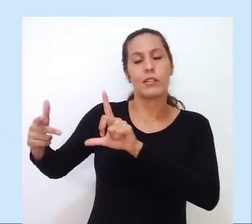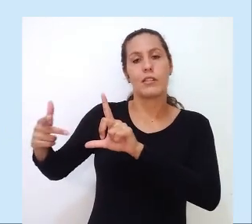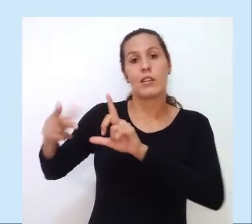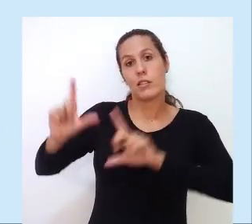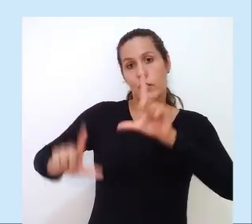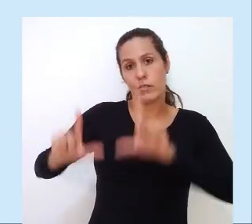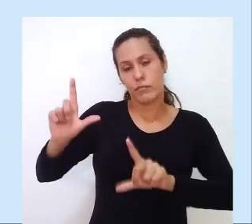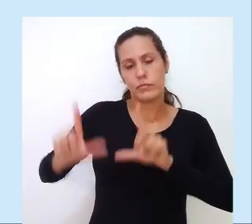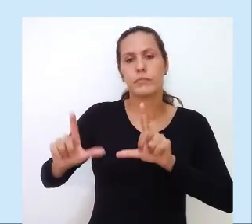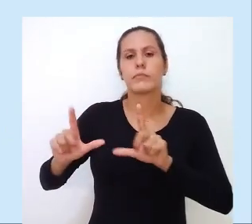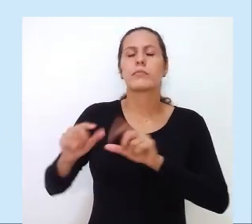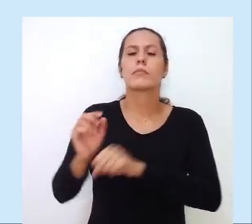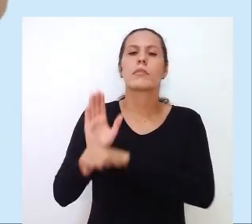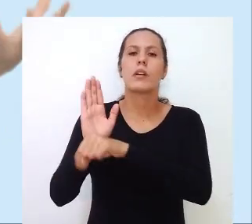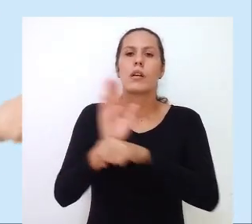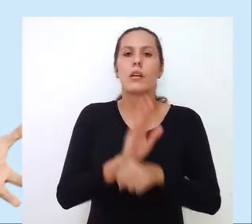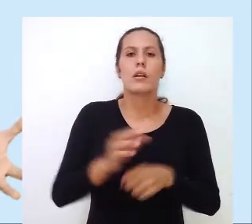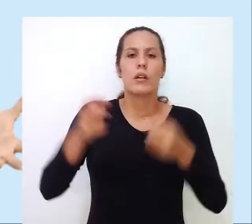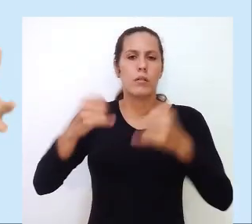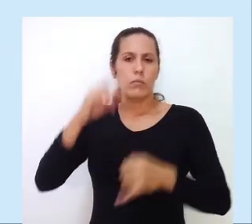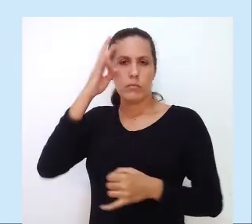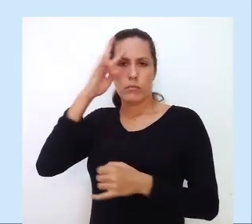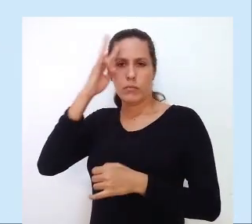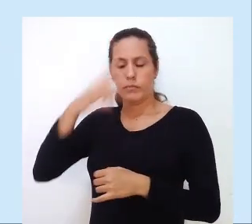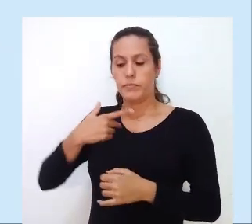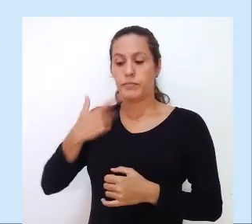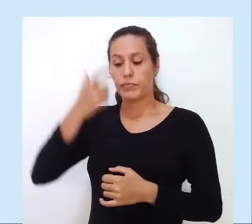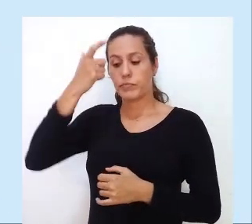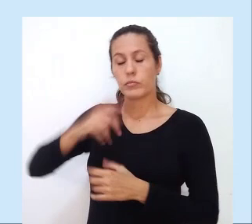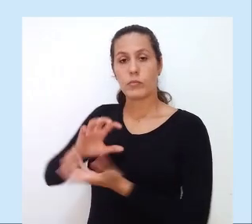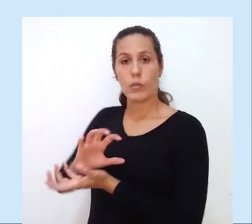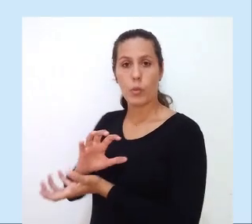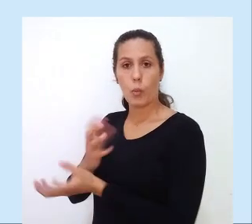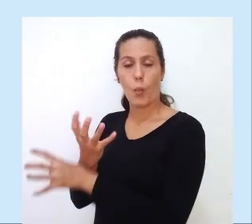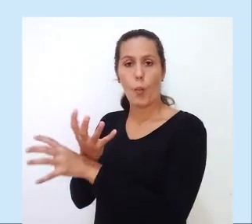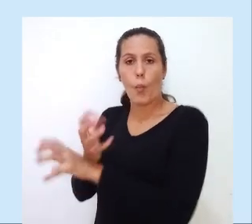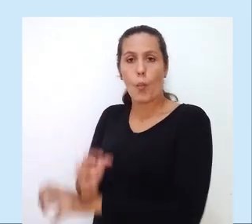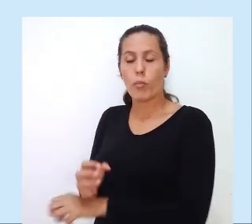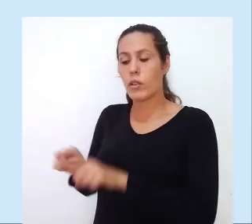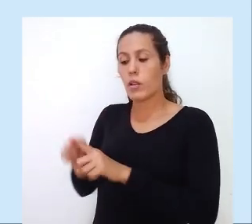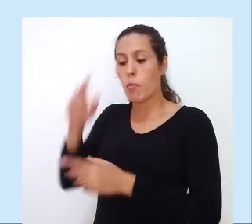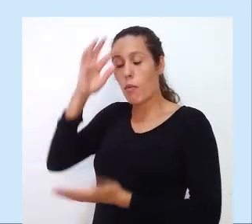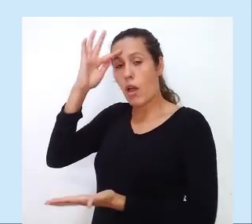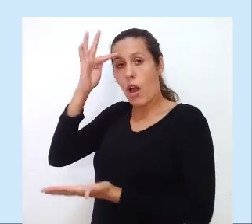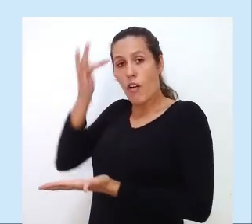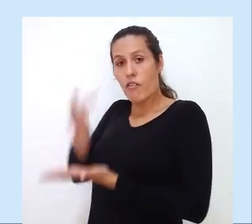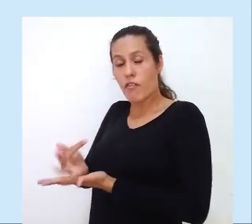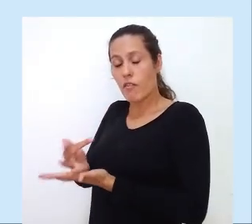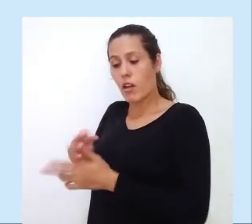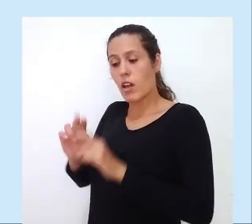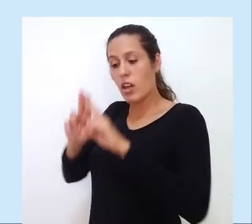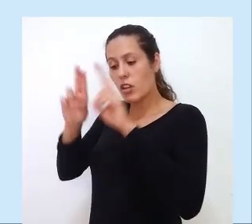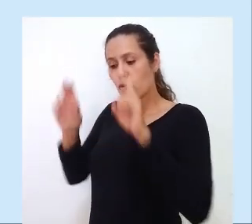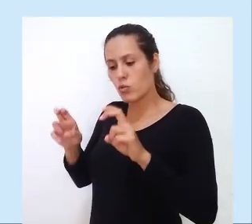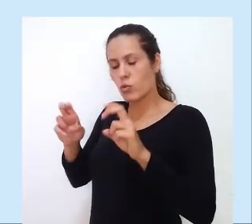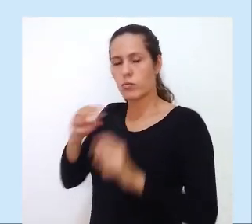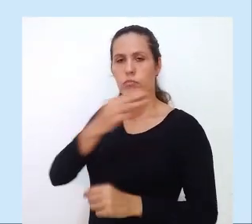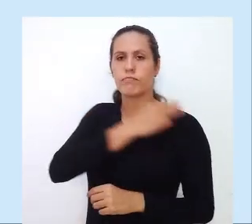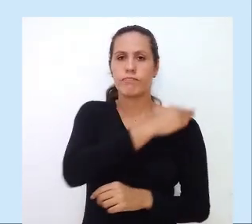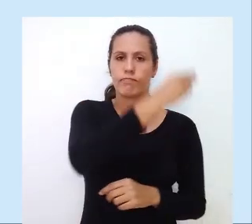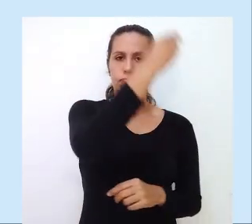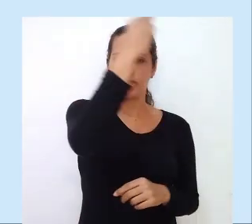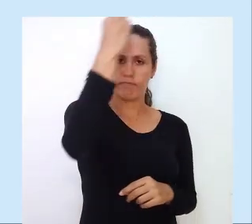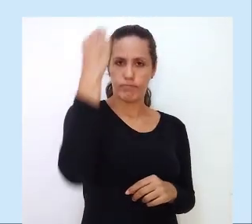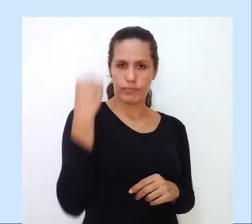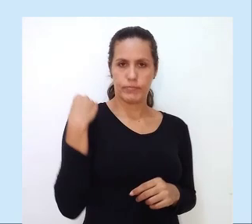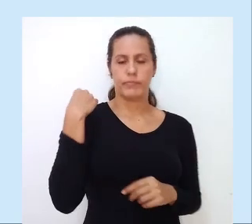que conta, né, a história do sertanejo, mas também conta a história de fé que o sertanejo tem com relação à Nossa Senhora. Então,